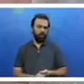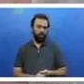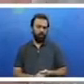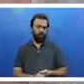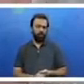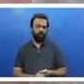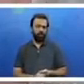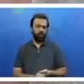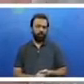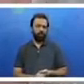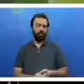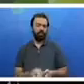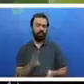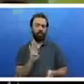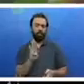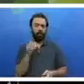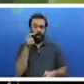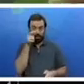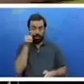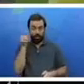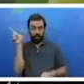Olha no B, ok?